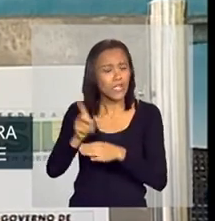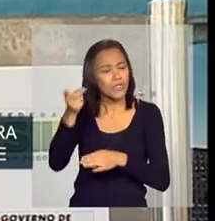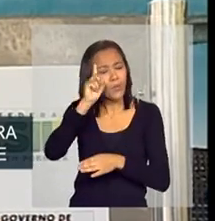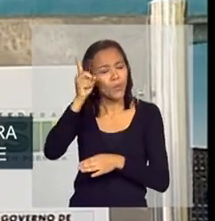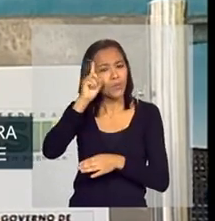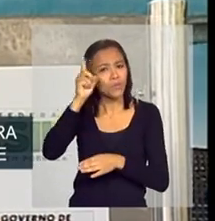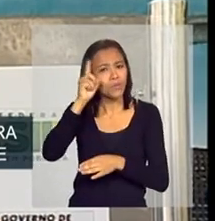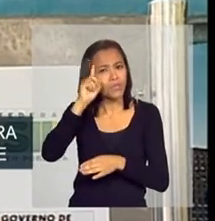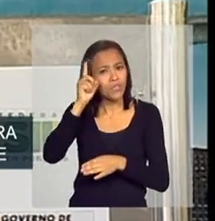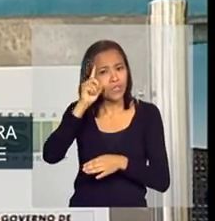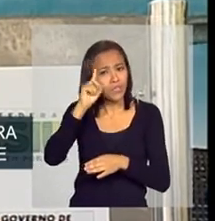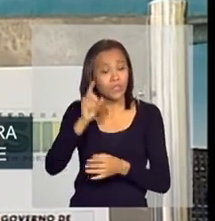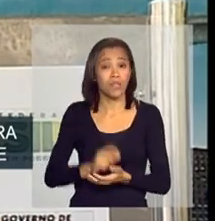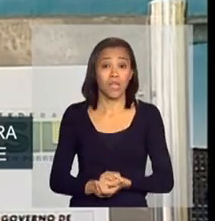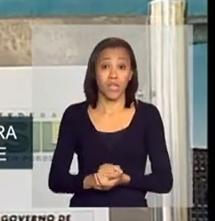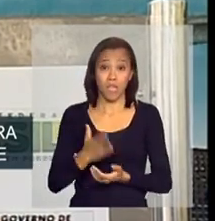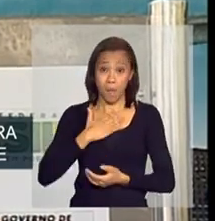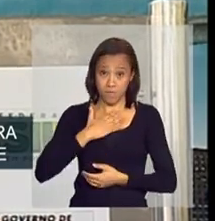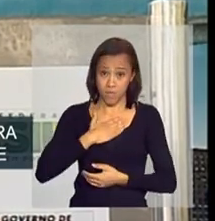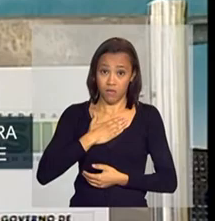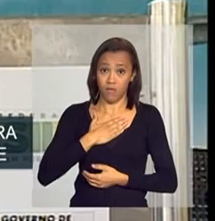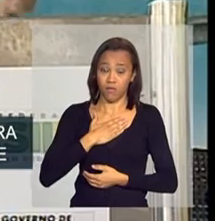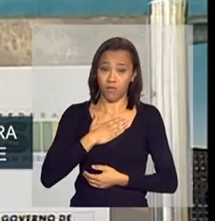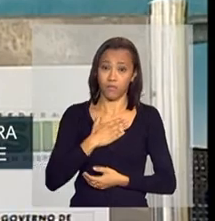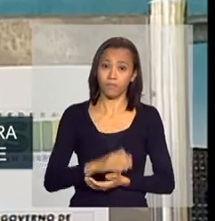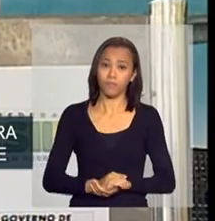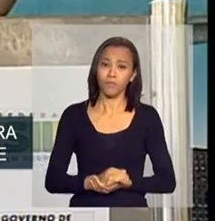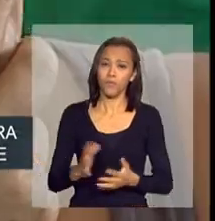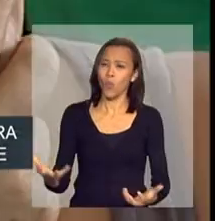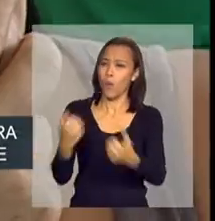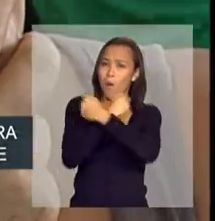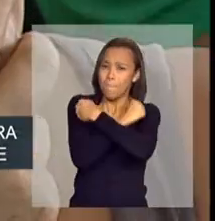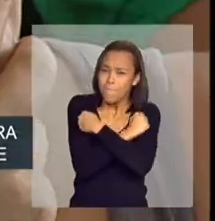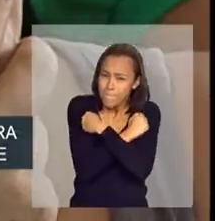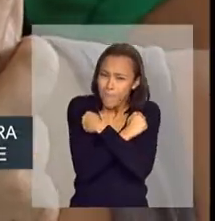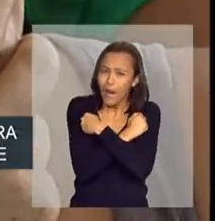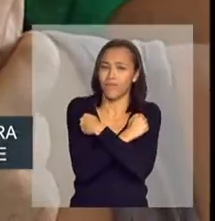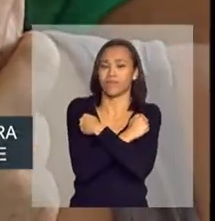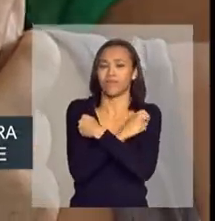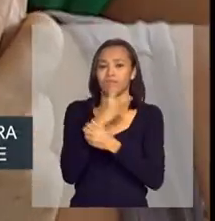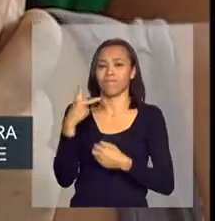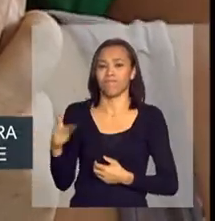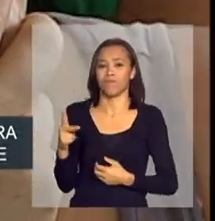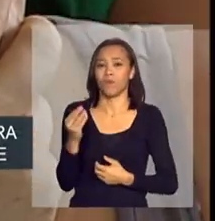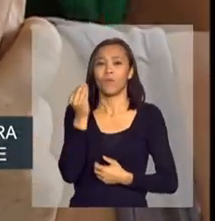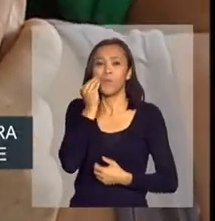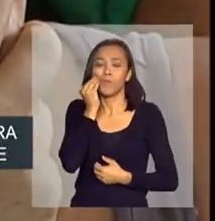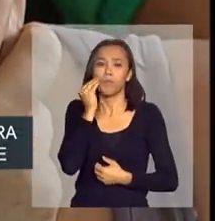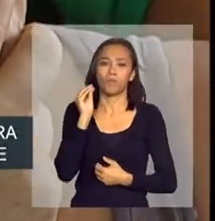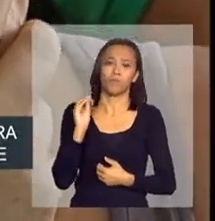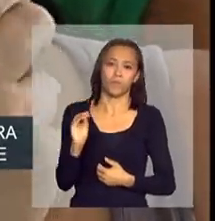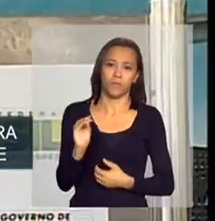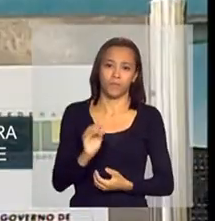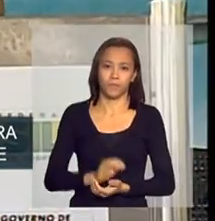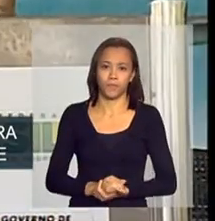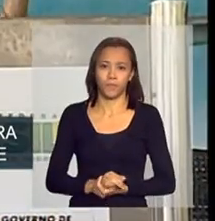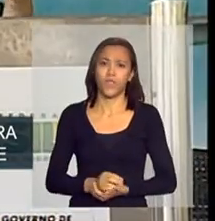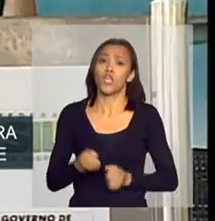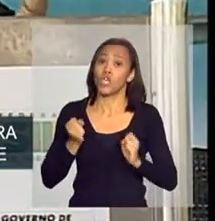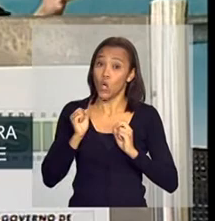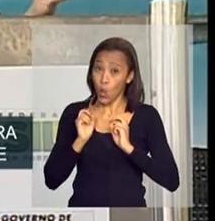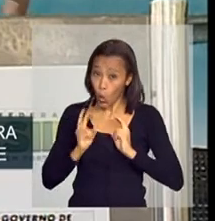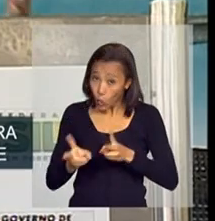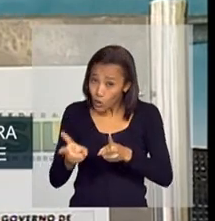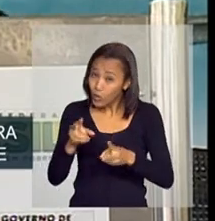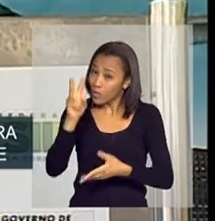dias. Receba, Deda, da minha parte, um abraço apertado, um beijo. E